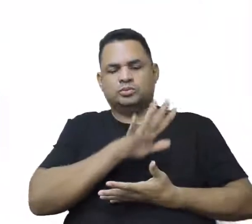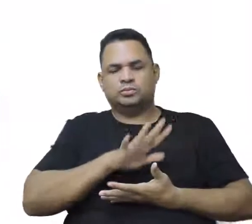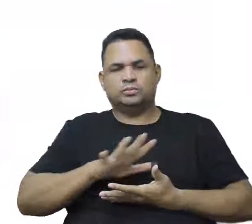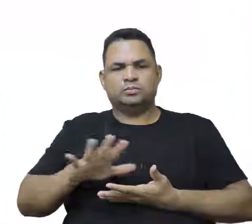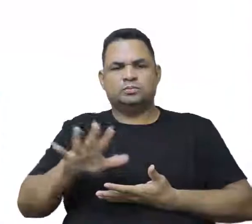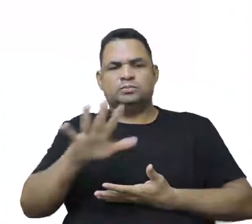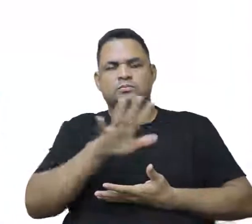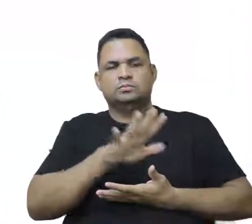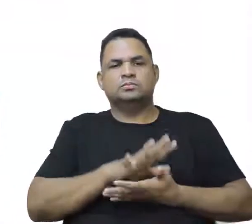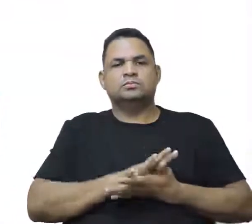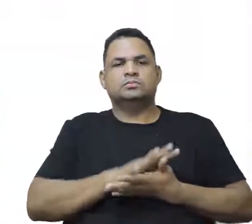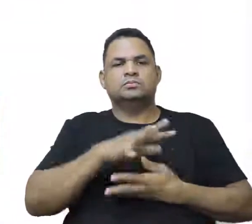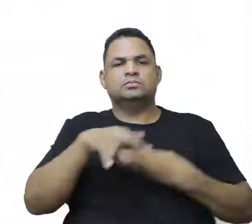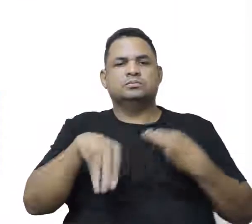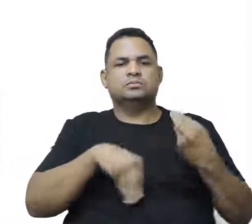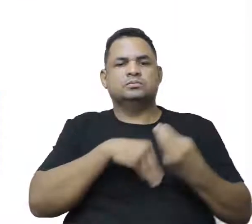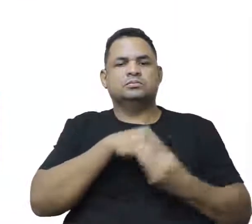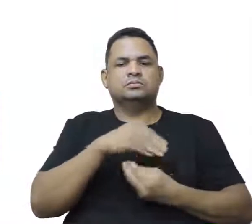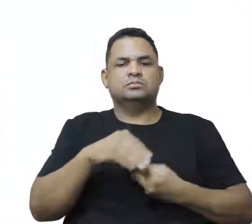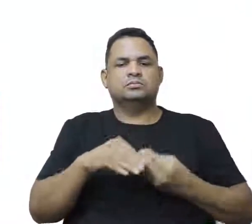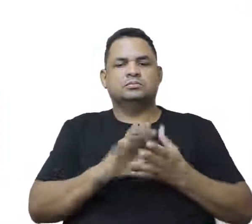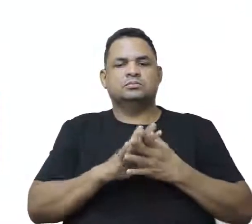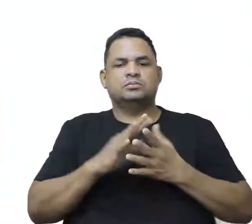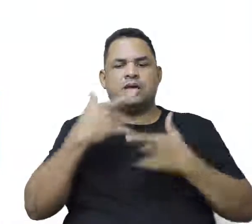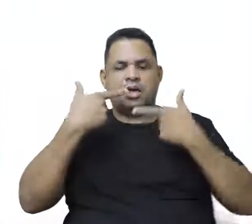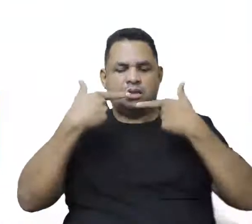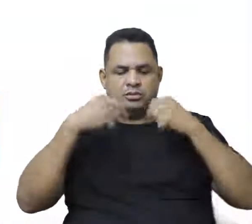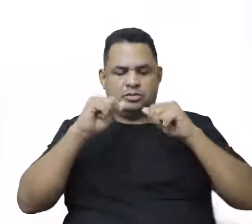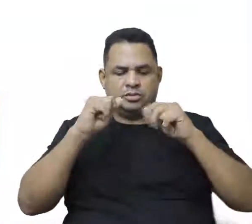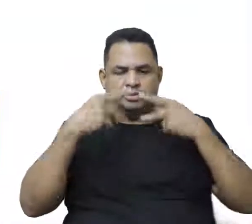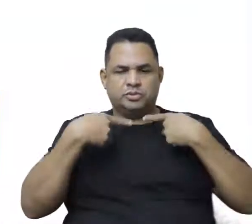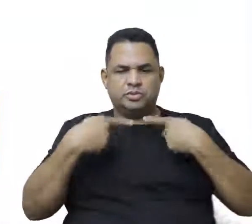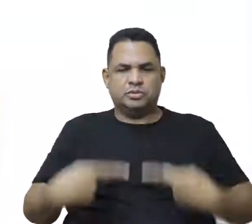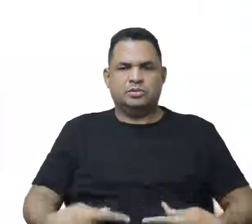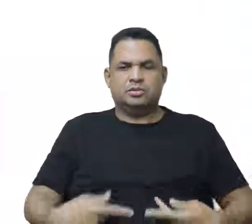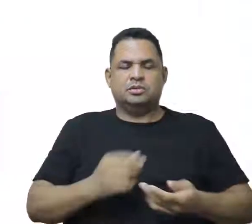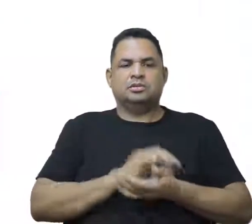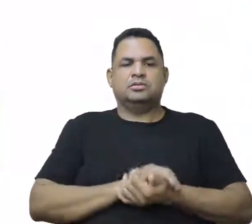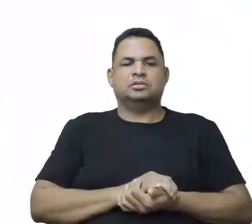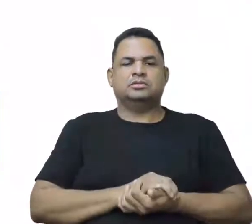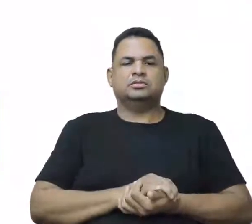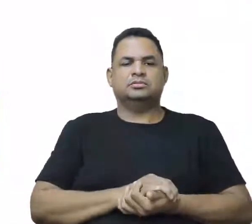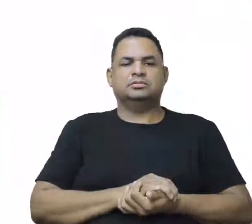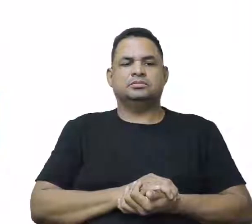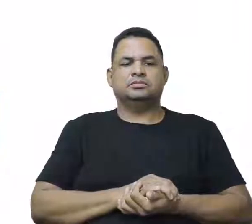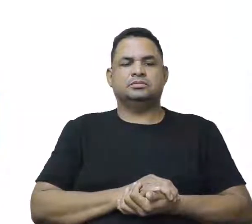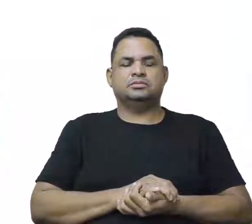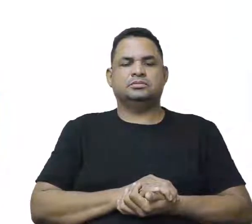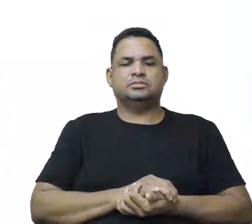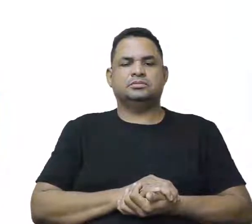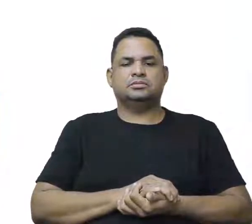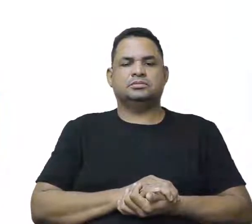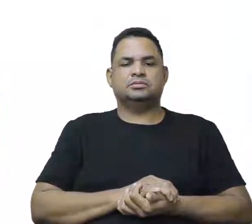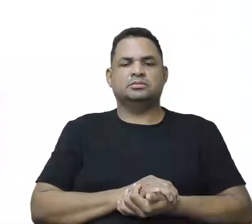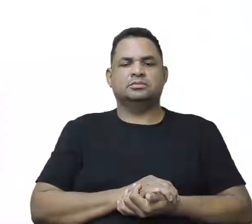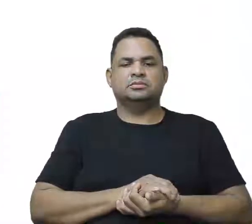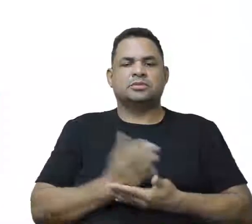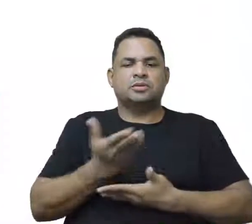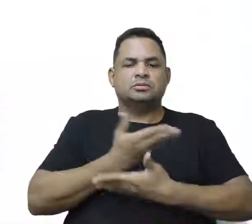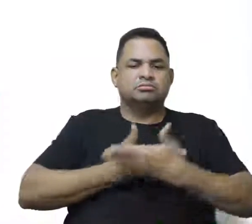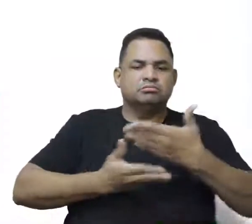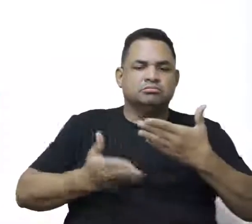universo que vai envolver a linguagem corporal, professora Iris. E a linguagem corporal como